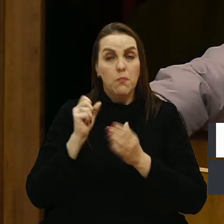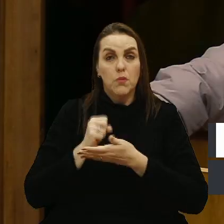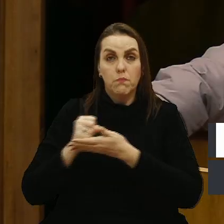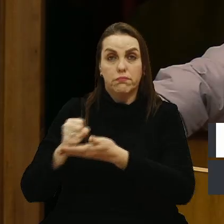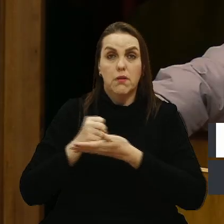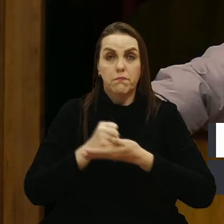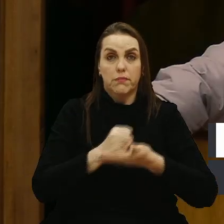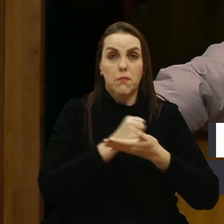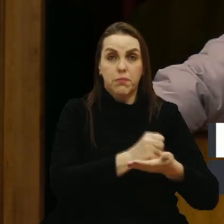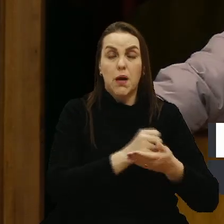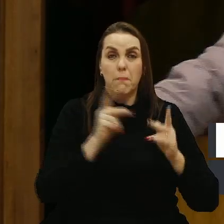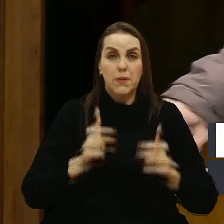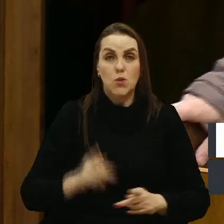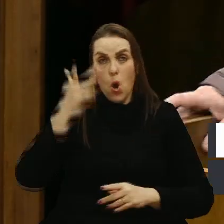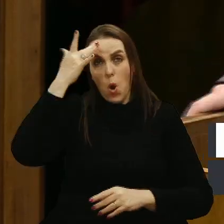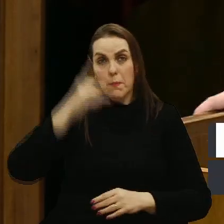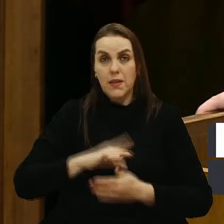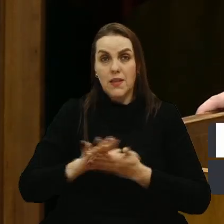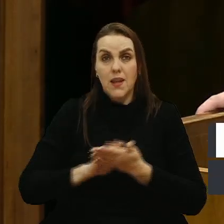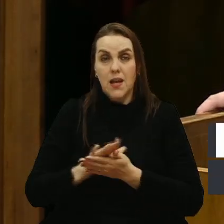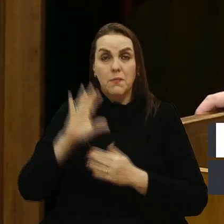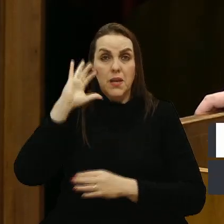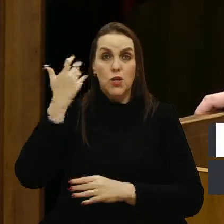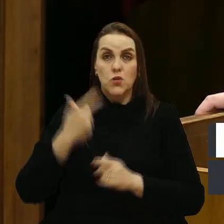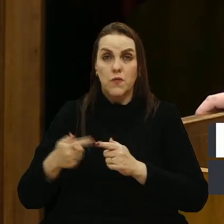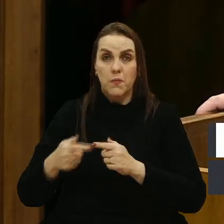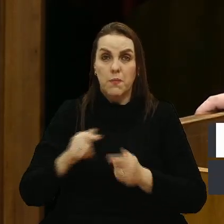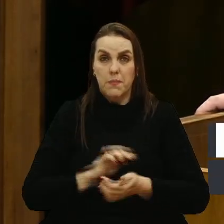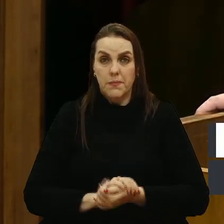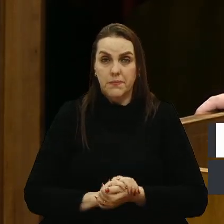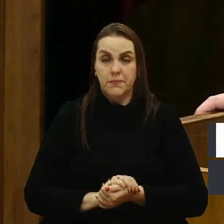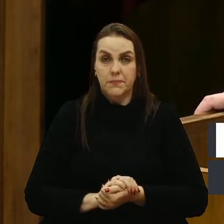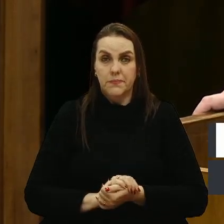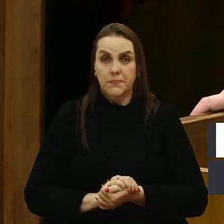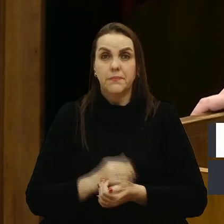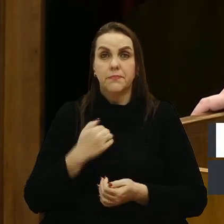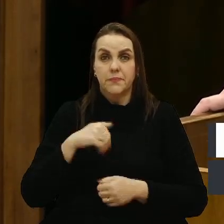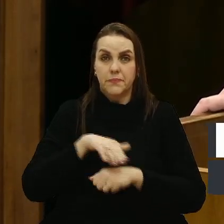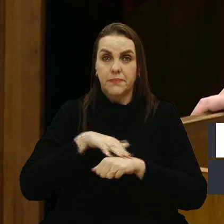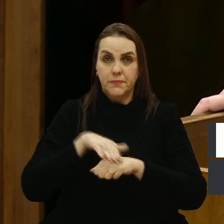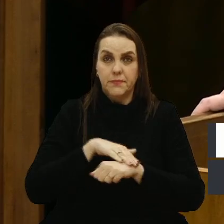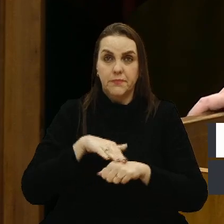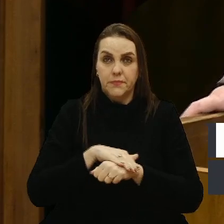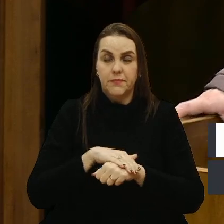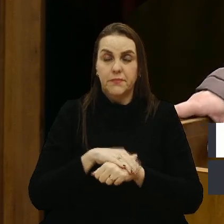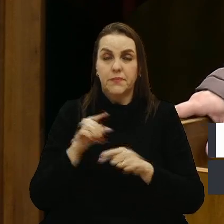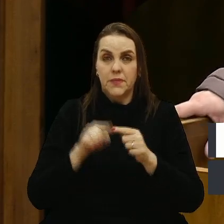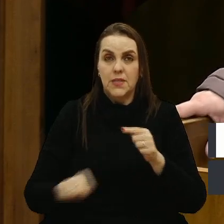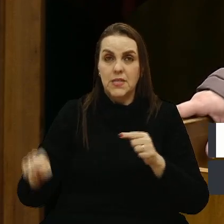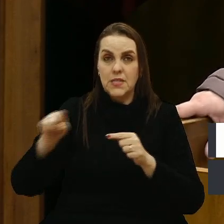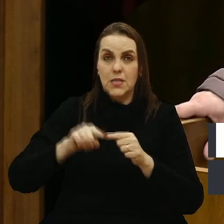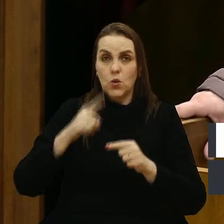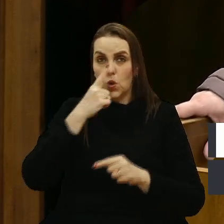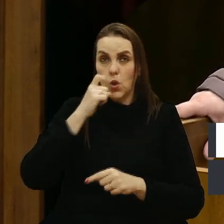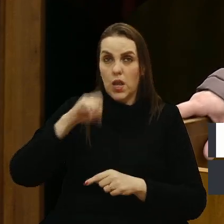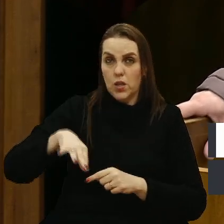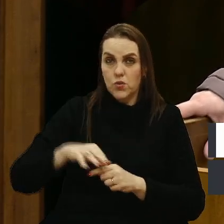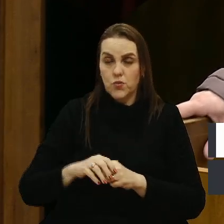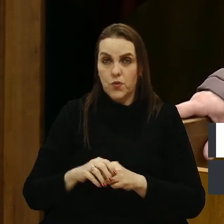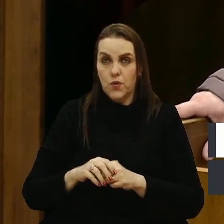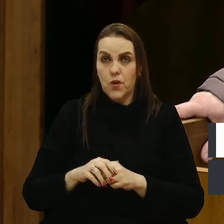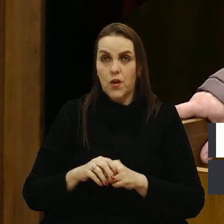não entende de nada para resolver os problemas. Eu estava conversando com o pessoal do ciclo do lixo. Felipe é assessor da Comissão do Meio